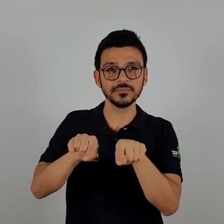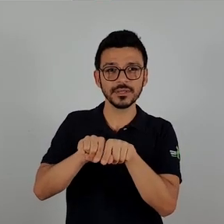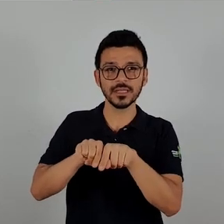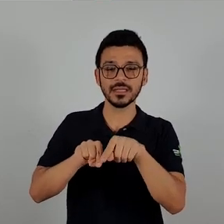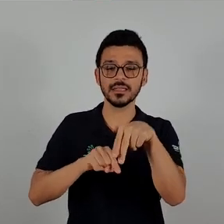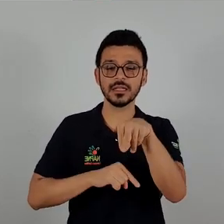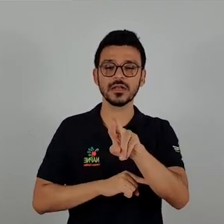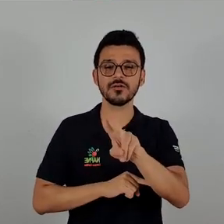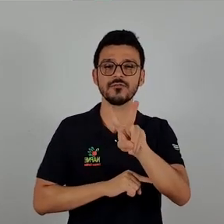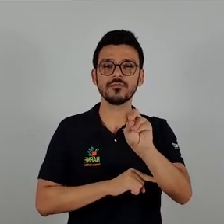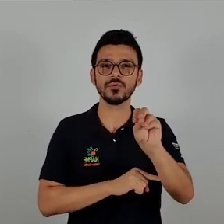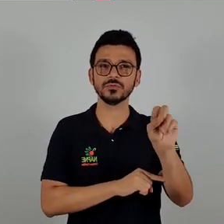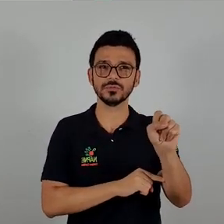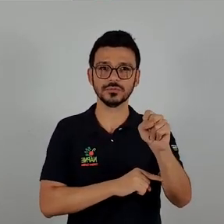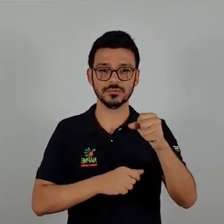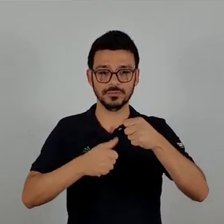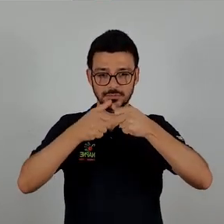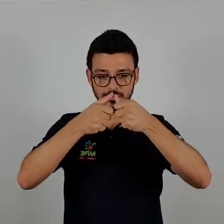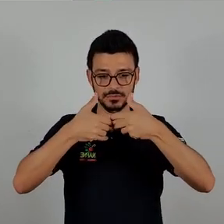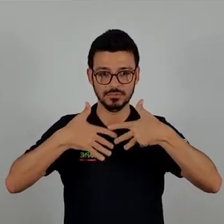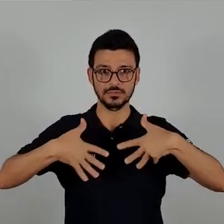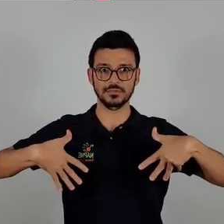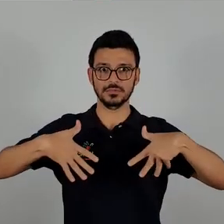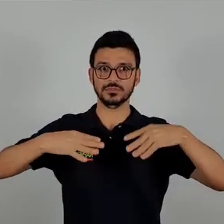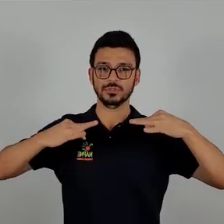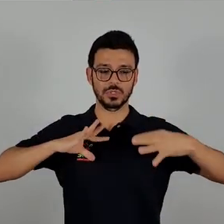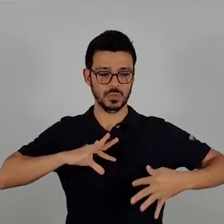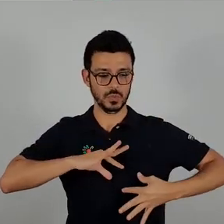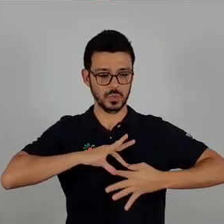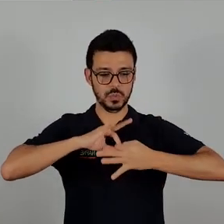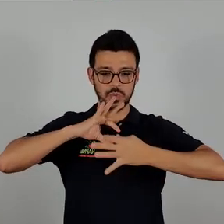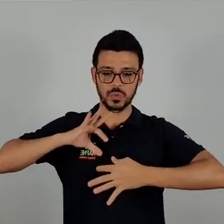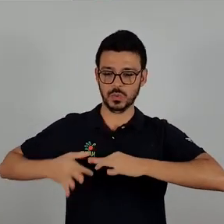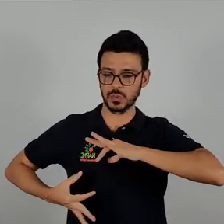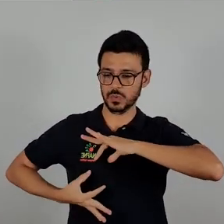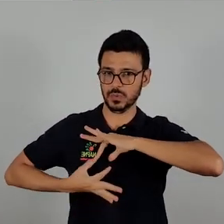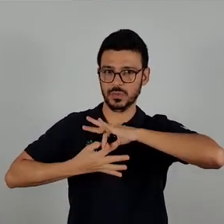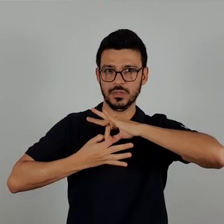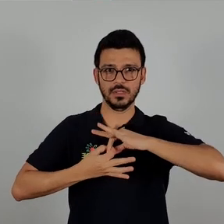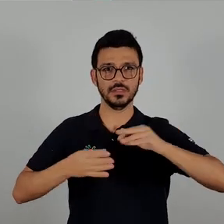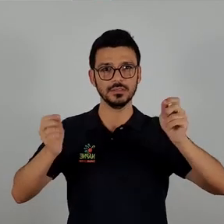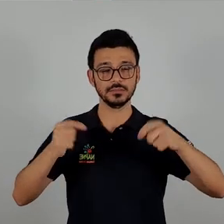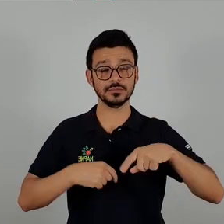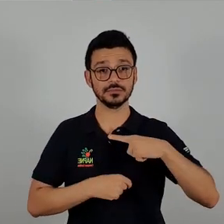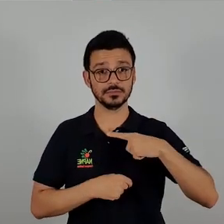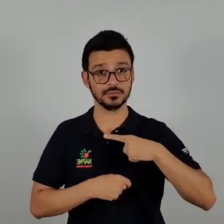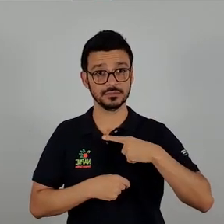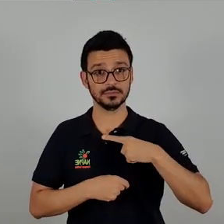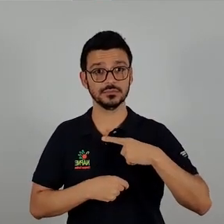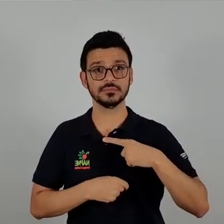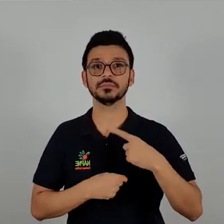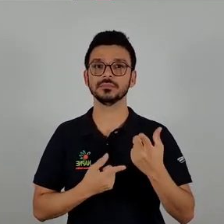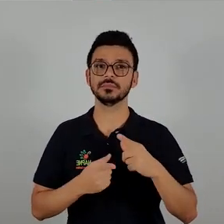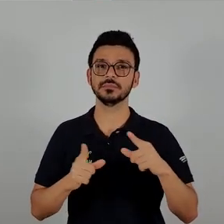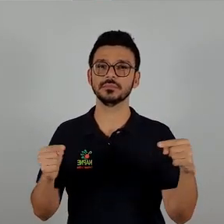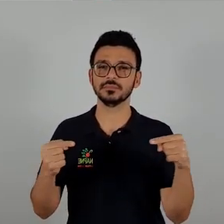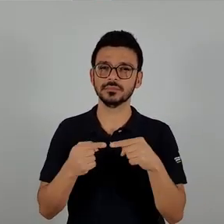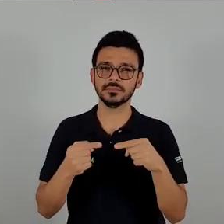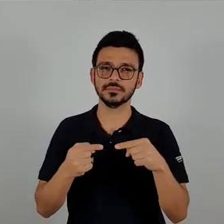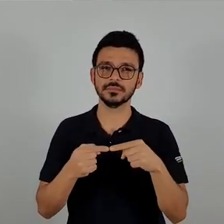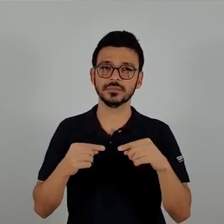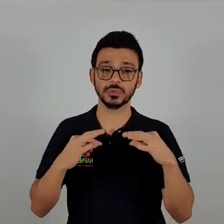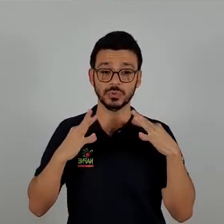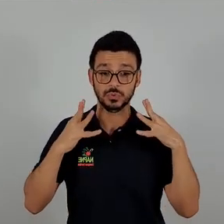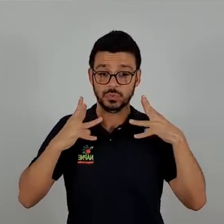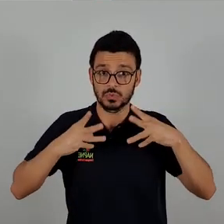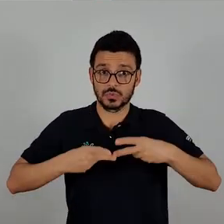chinesa, os ligamentos terminam nas unhas. Então, as unhas são prolongamentos dos tendões e que, por consequência, são